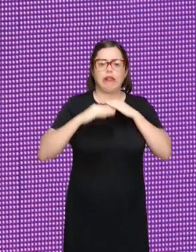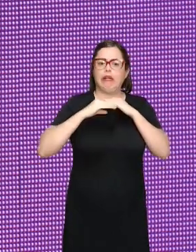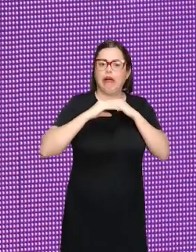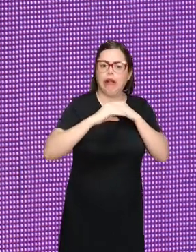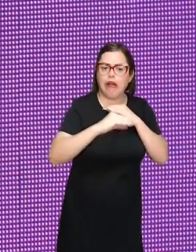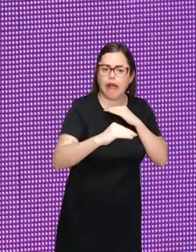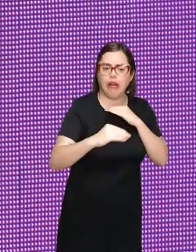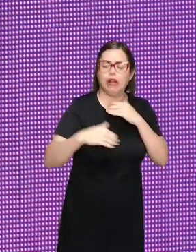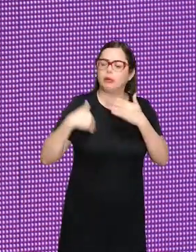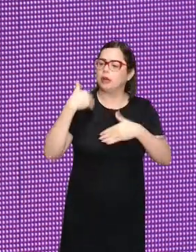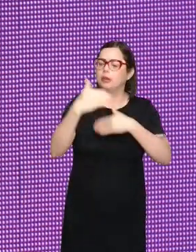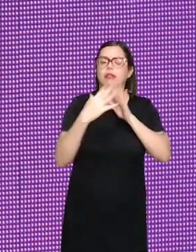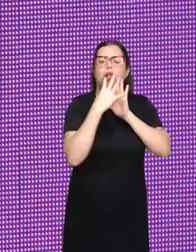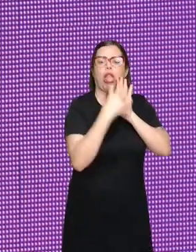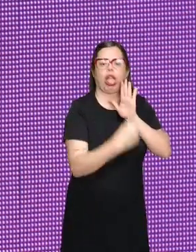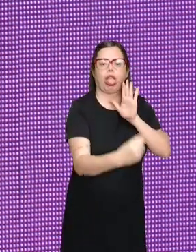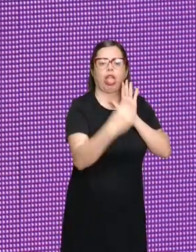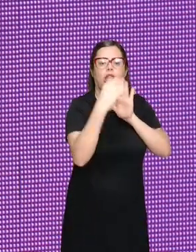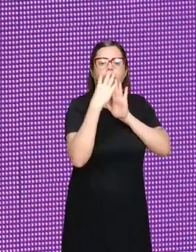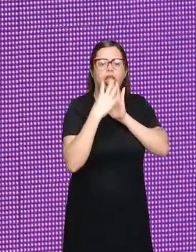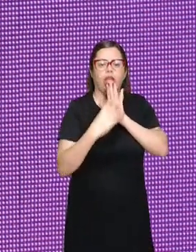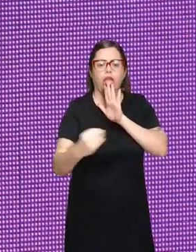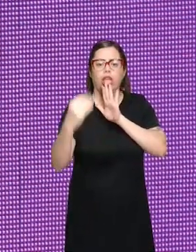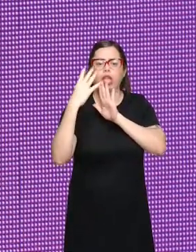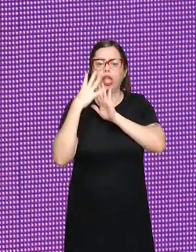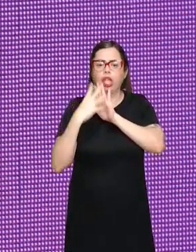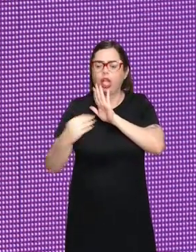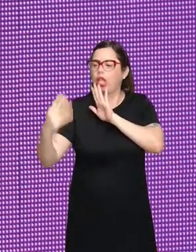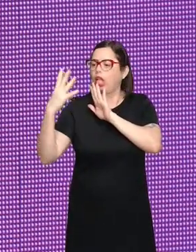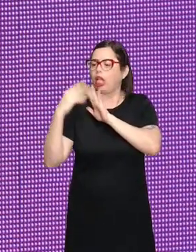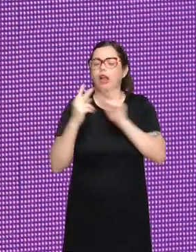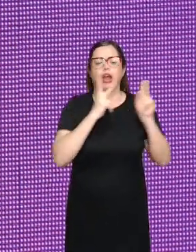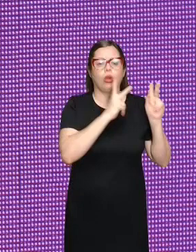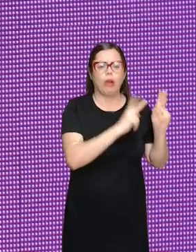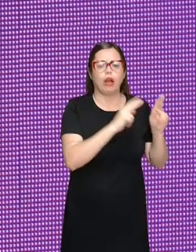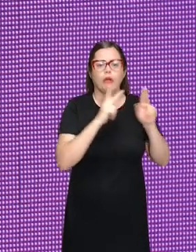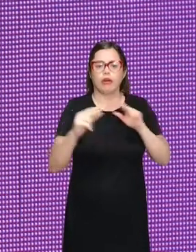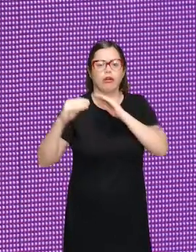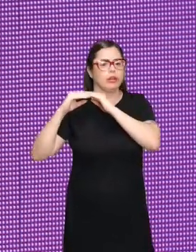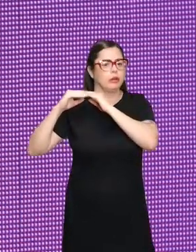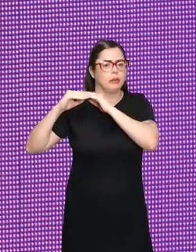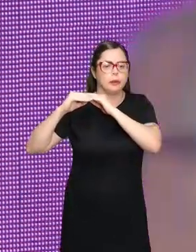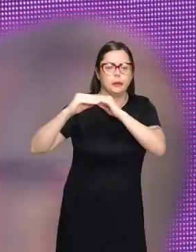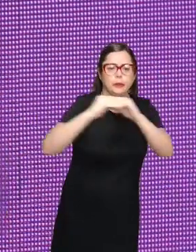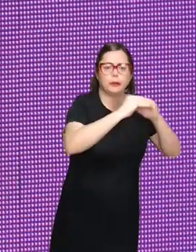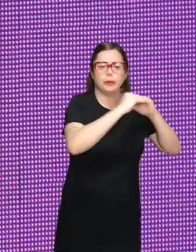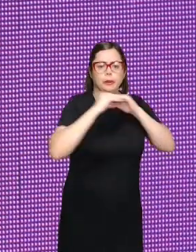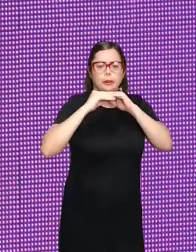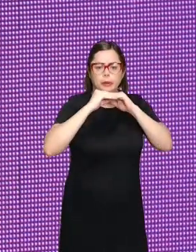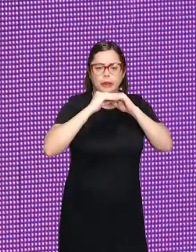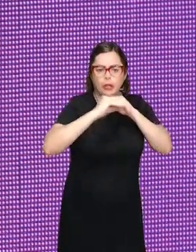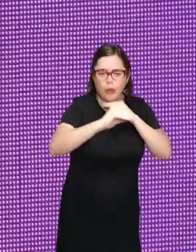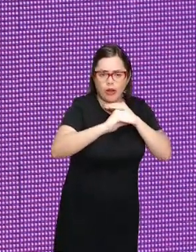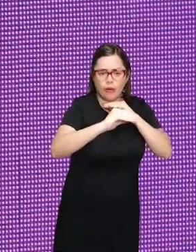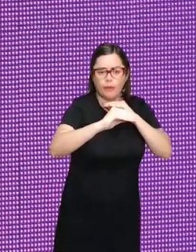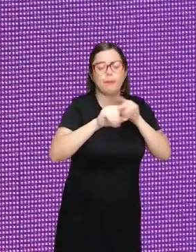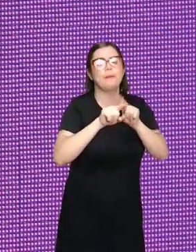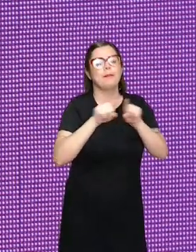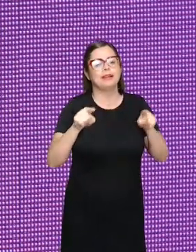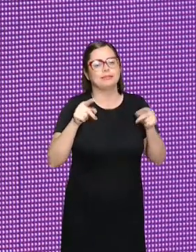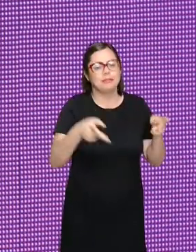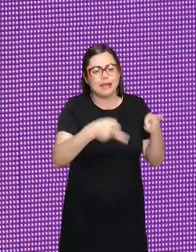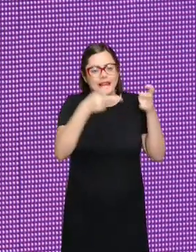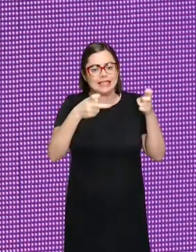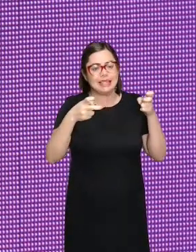né, reproduzindo aquilo que elas acham que tem que fazer, aquilo que elas acham que tem que ser, e isso, mais uma vez, né, promove